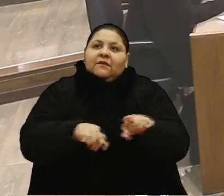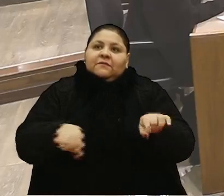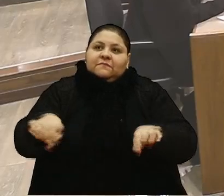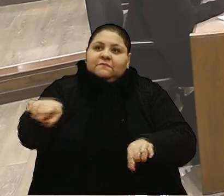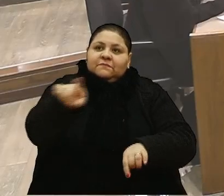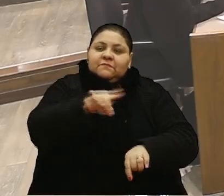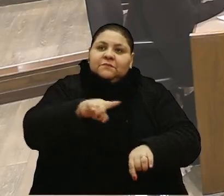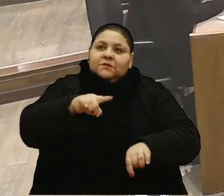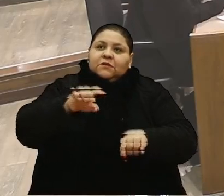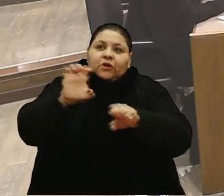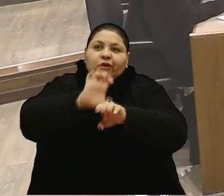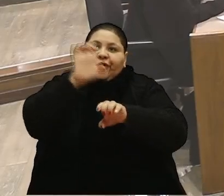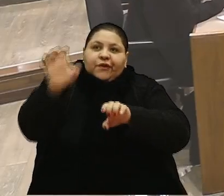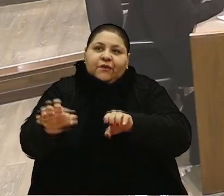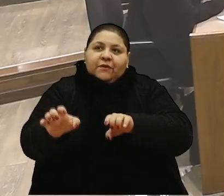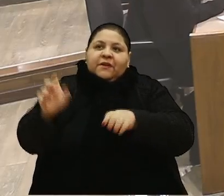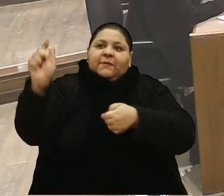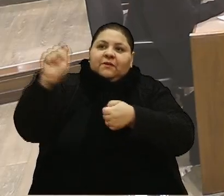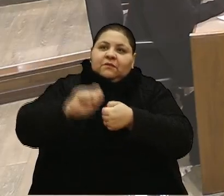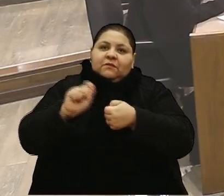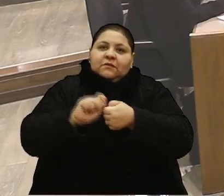estão sendo atendidos. A senhora disse que não, só um minutinho.